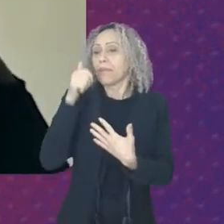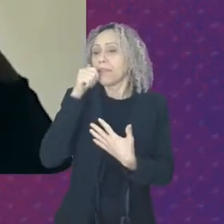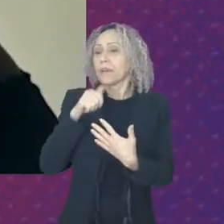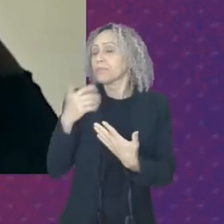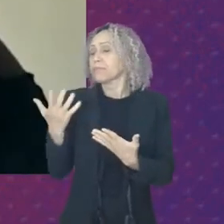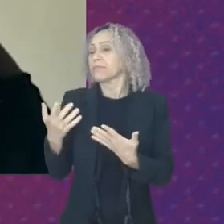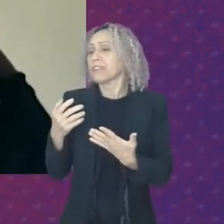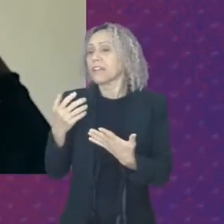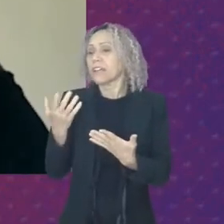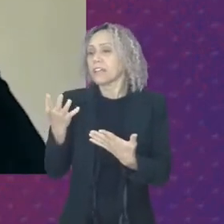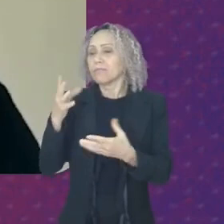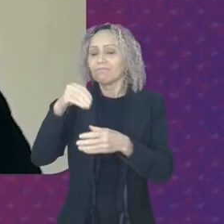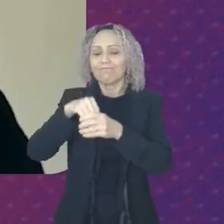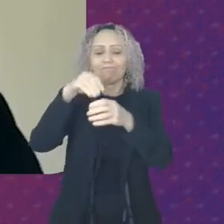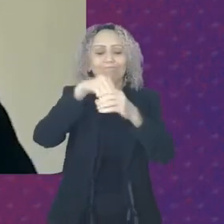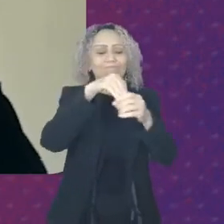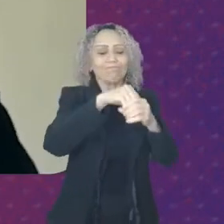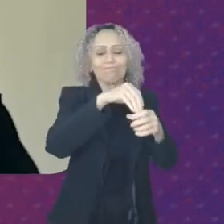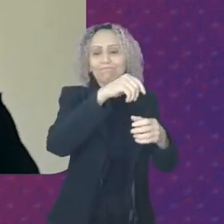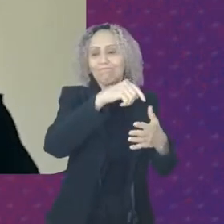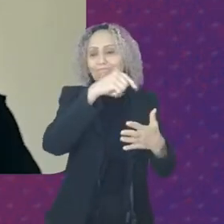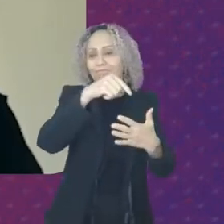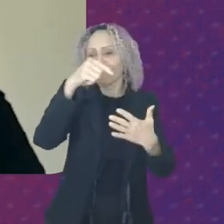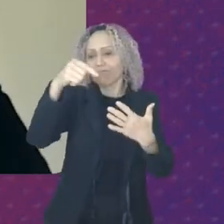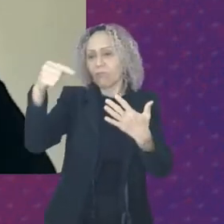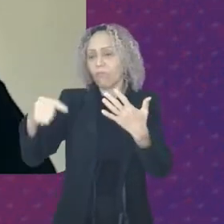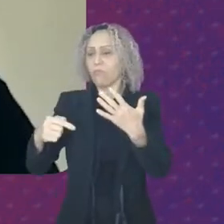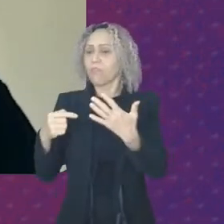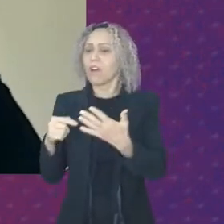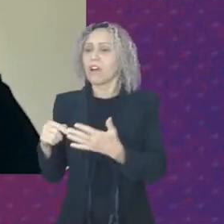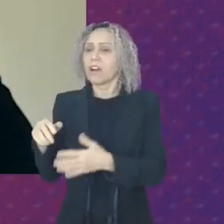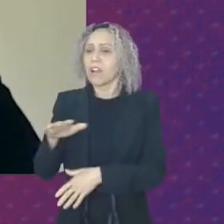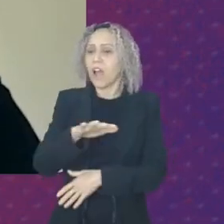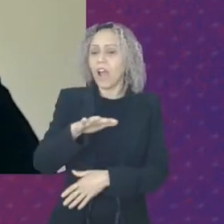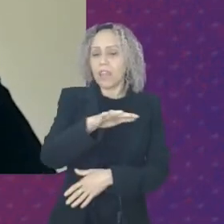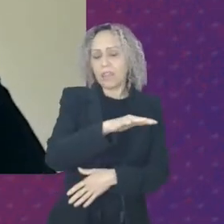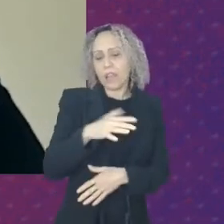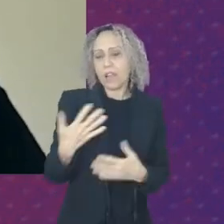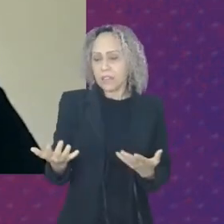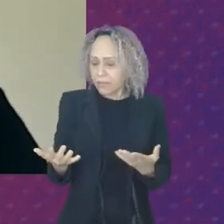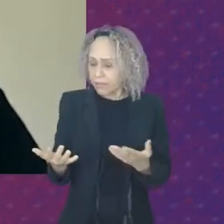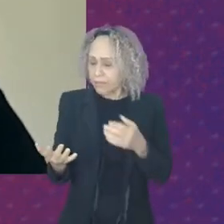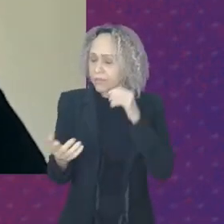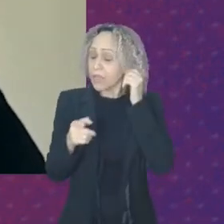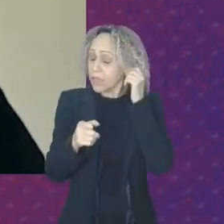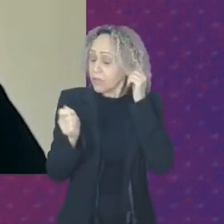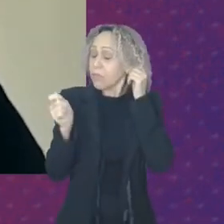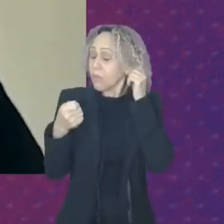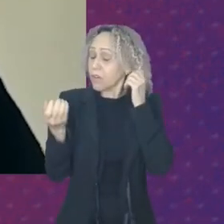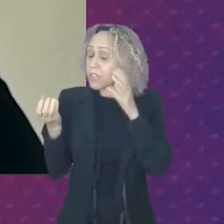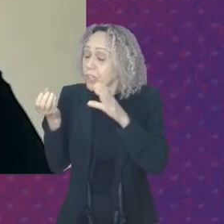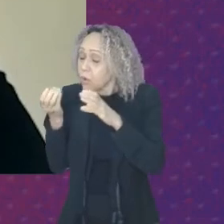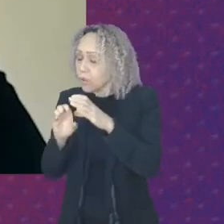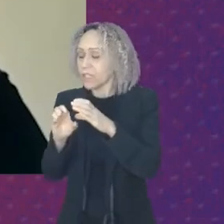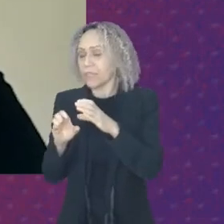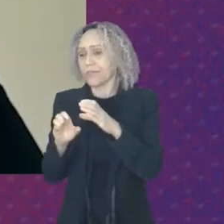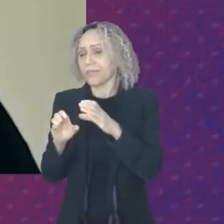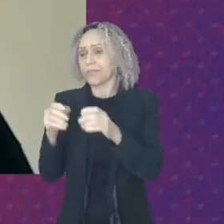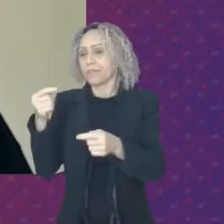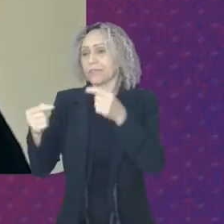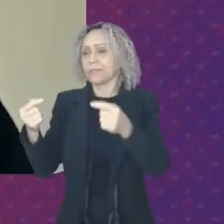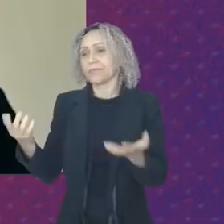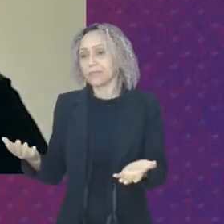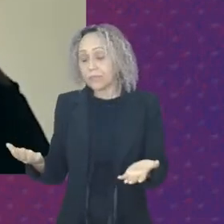enfim, haviam vários debates. Isso também pode ser construído e colocado dentro de um conteúdo político e de interesse do seu